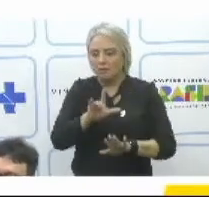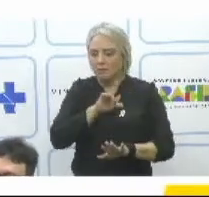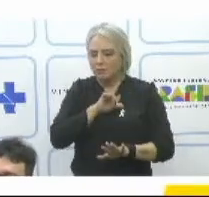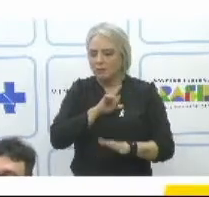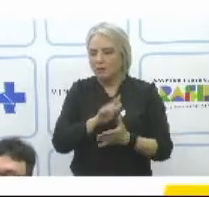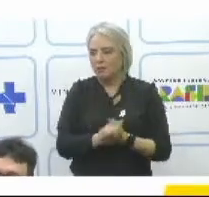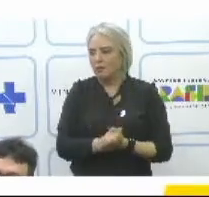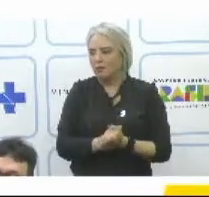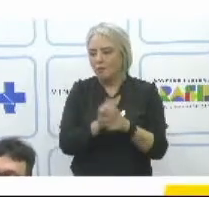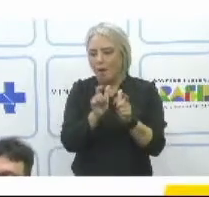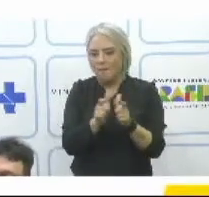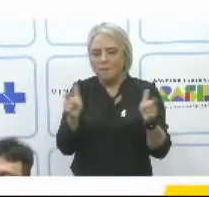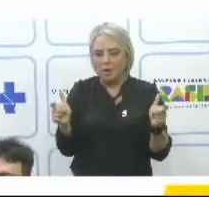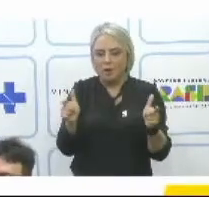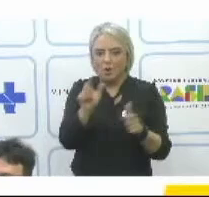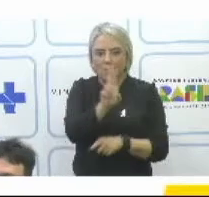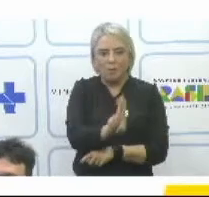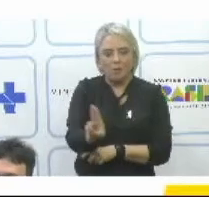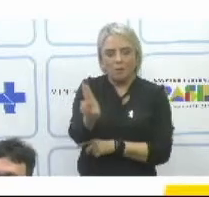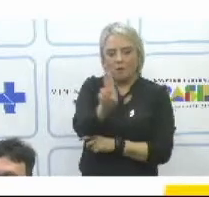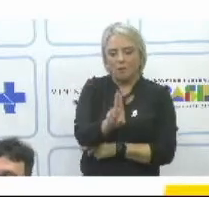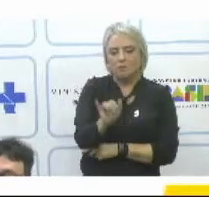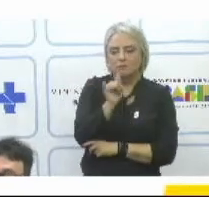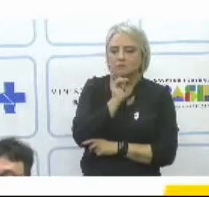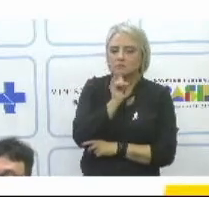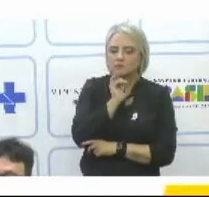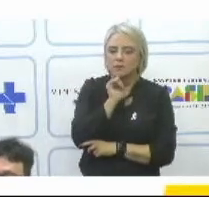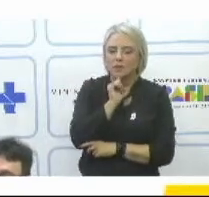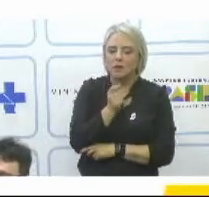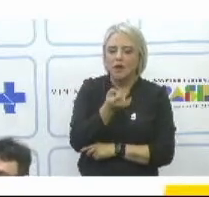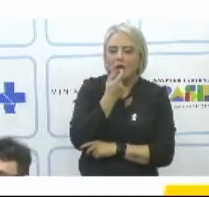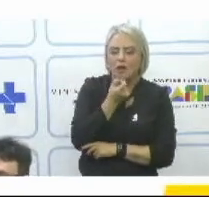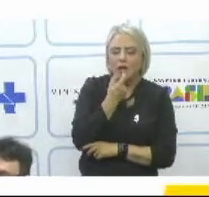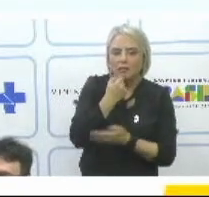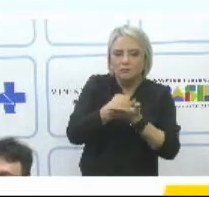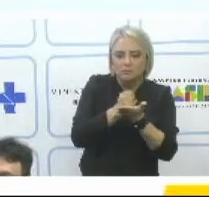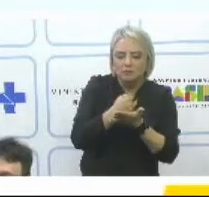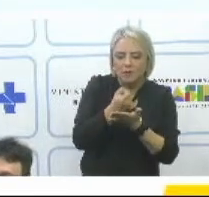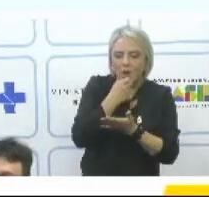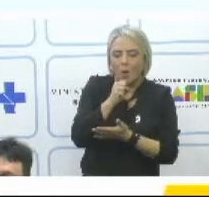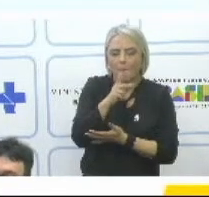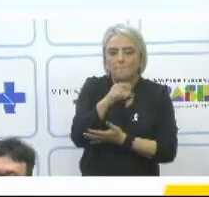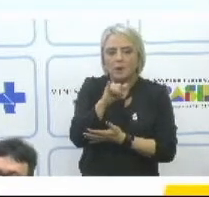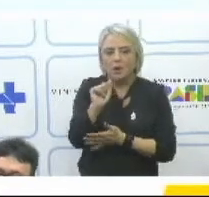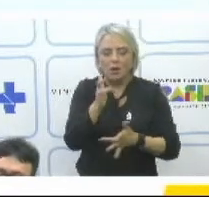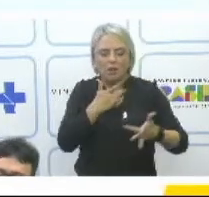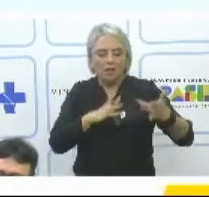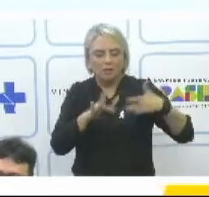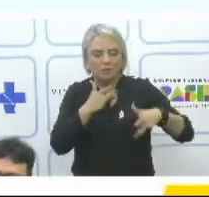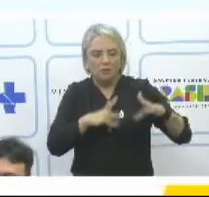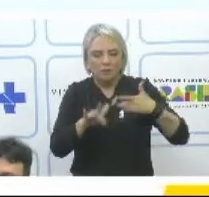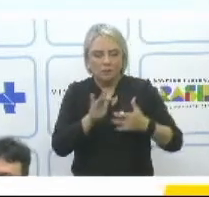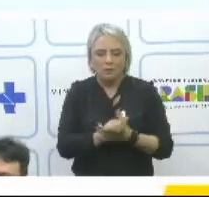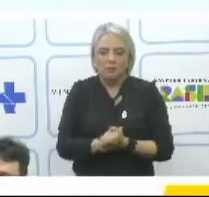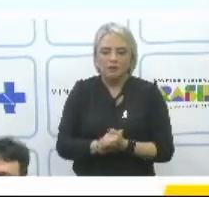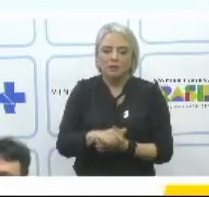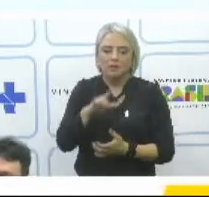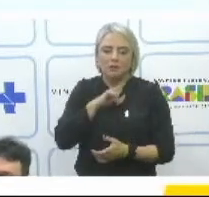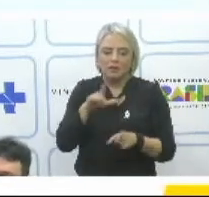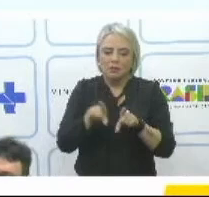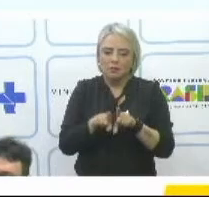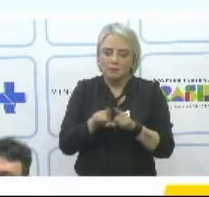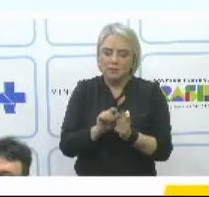tem, né, uma ampliação de uso, por exemplo, de opioides, né, para o cuidado da dor, né? A gente